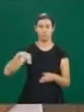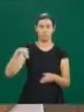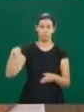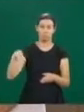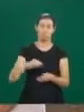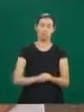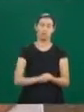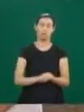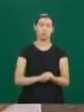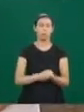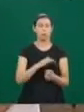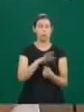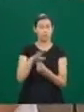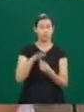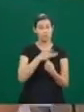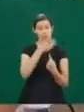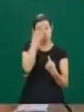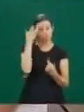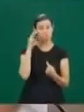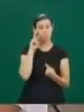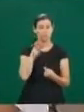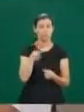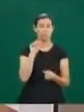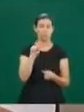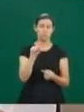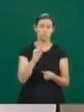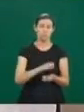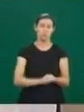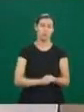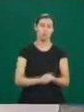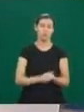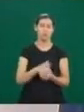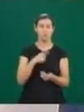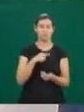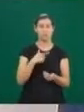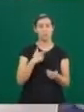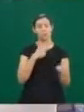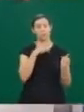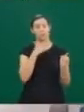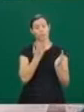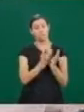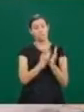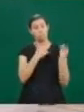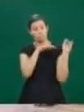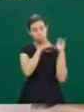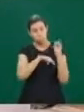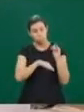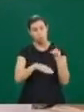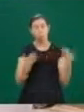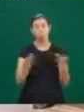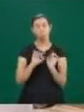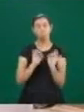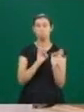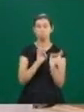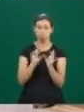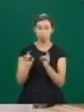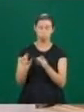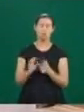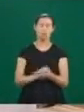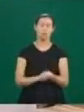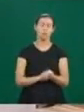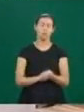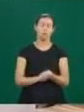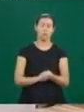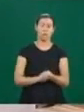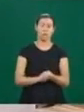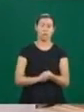de Livros, o que o público vai poder conferir? Nós estamos trabalhando com o nosso estoque, aqui basicamente o estoque da